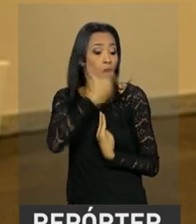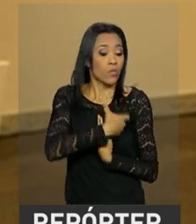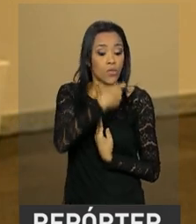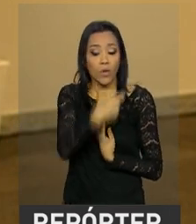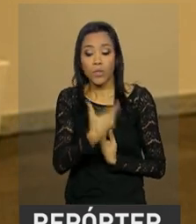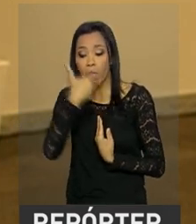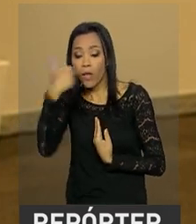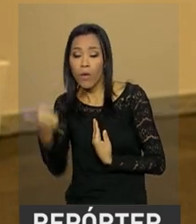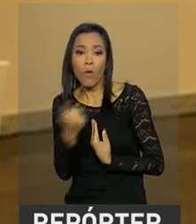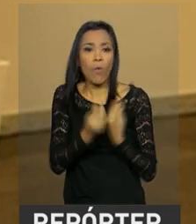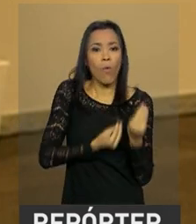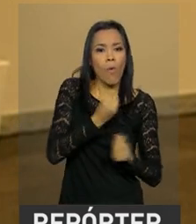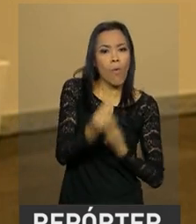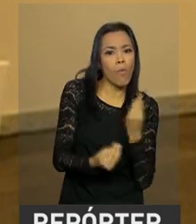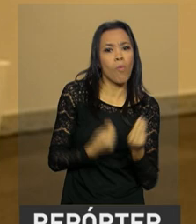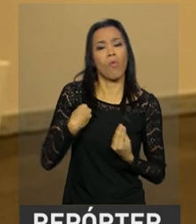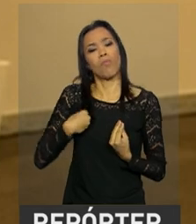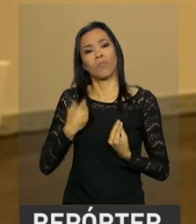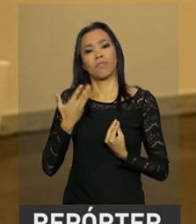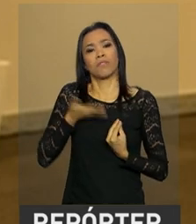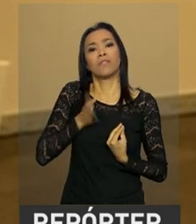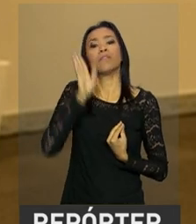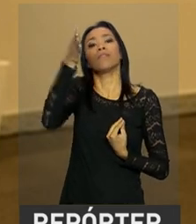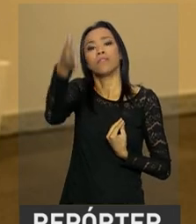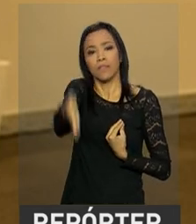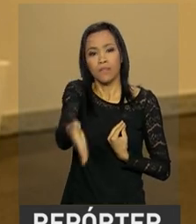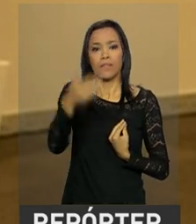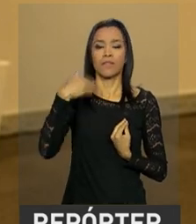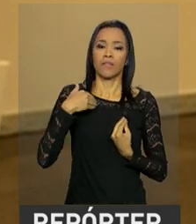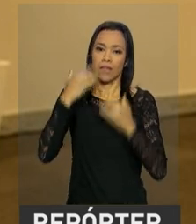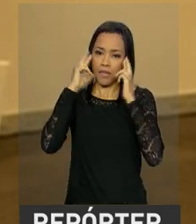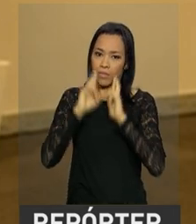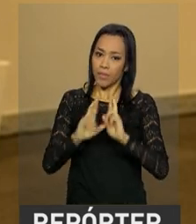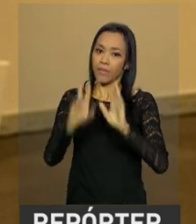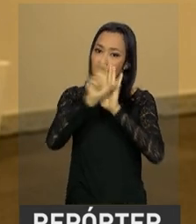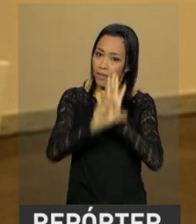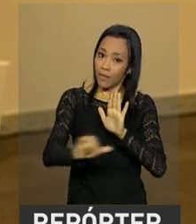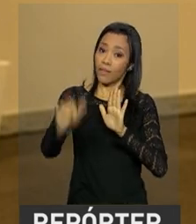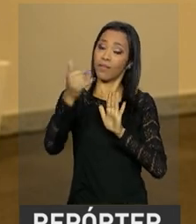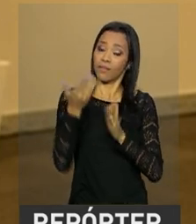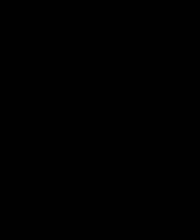marco legal e de como que eles podem estar, ao cumprir a lei, atendendo um segmento importantíssimo.